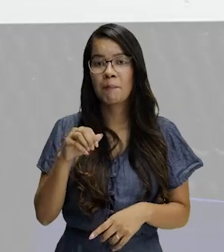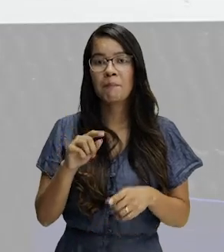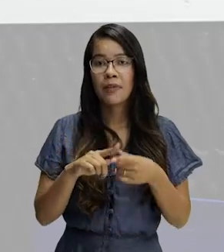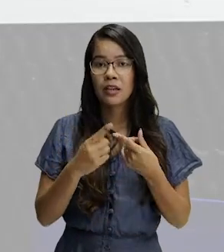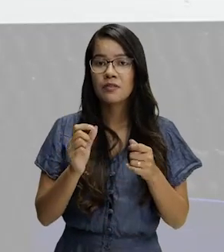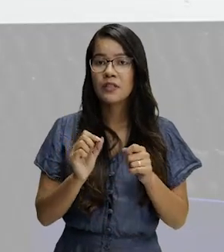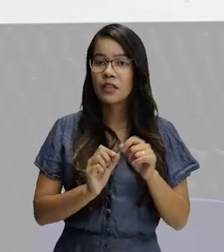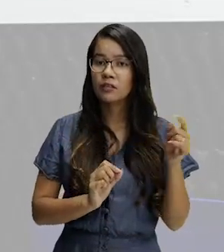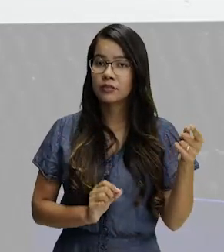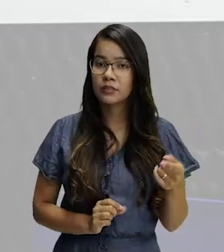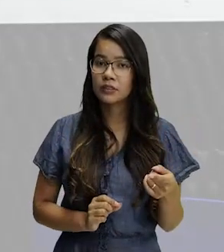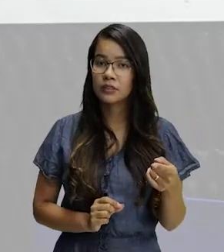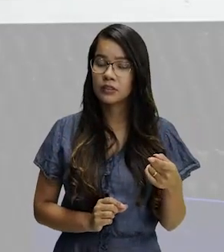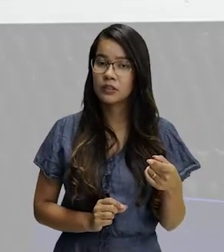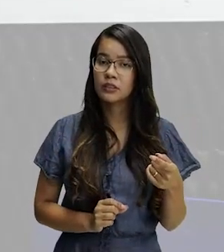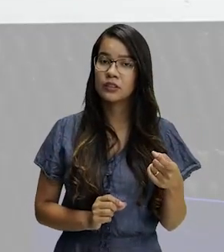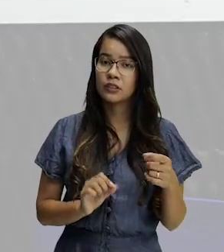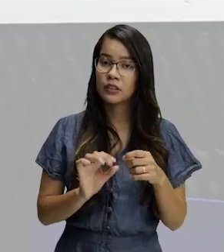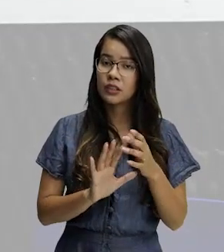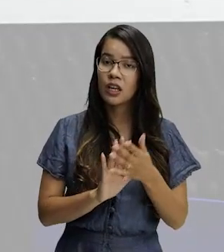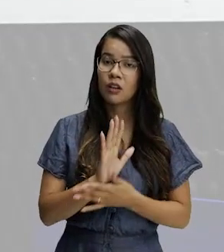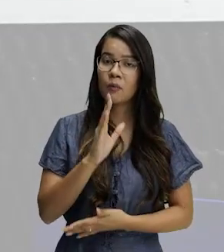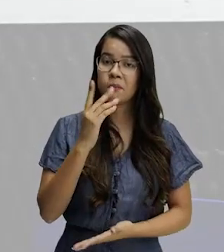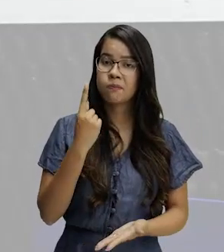Inclusive formaram um pacto de não agressão